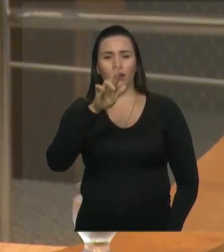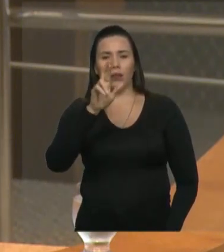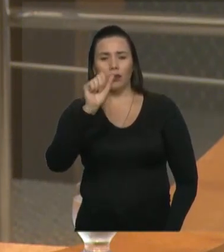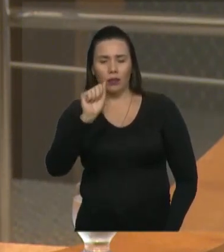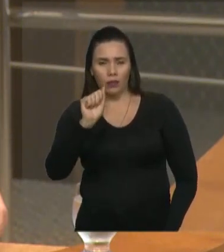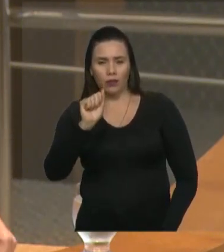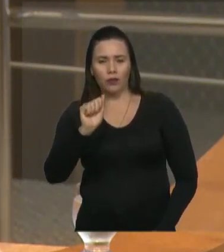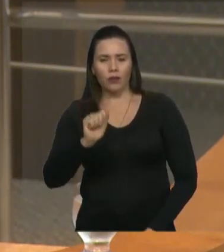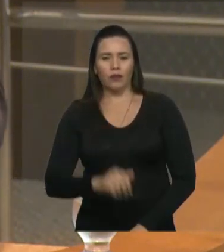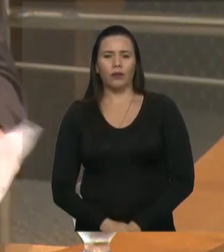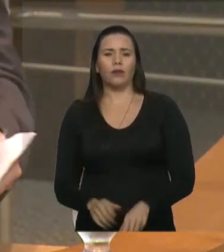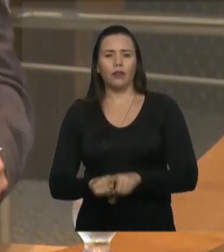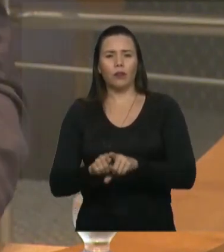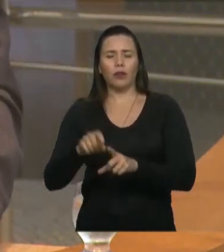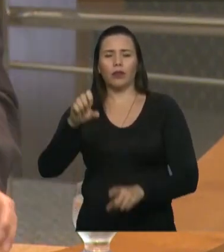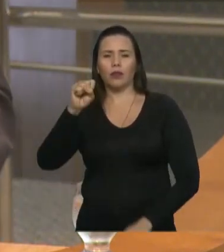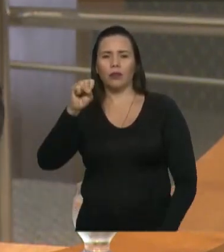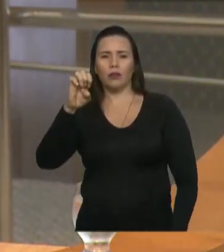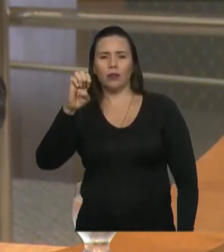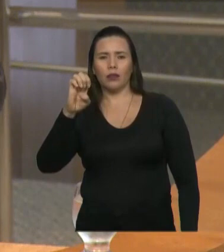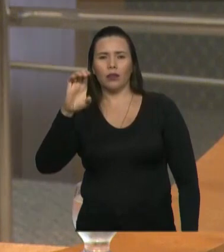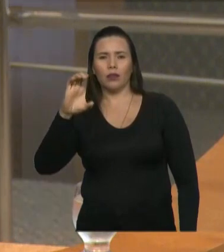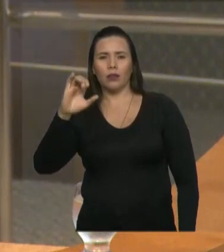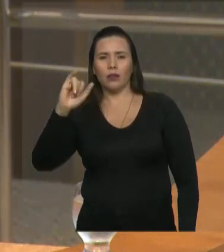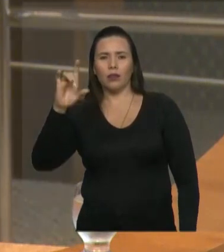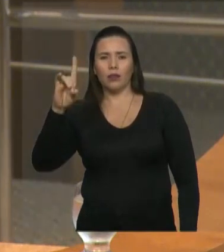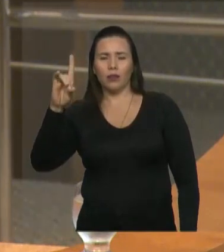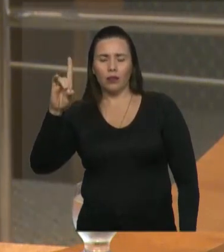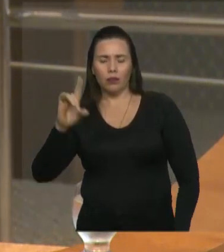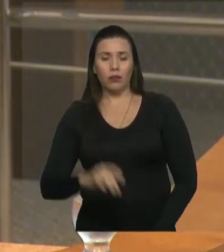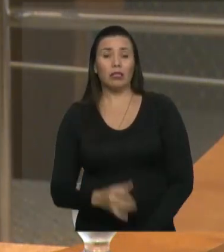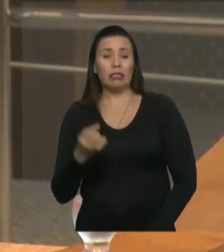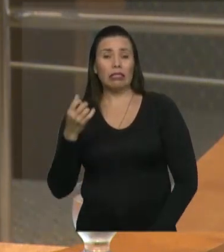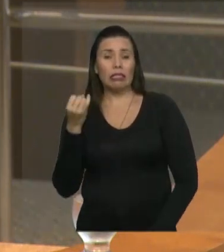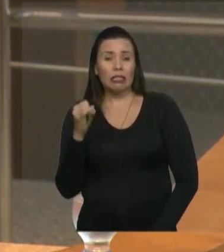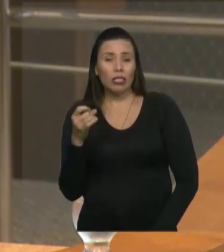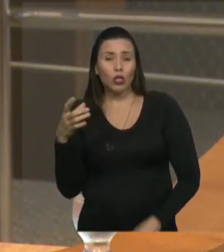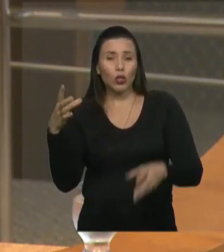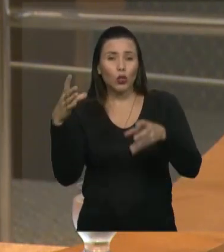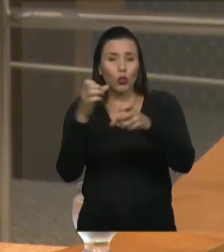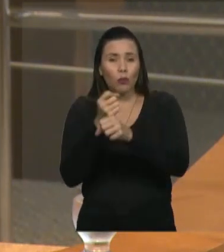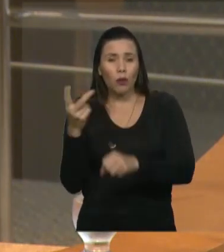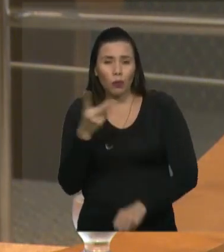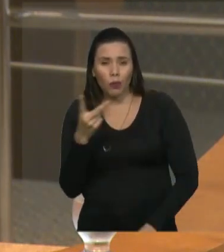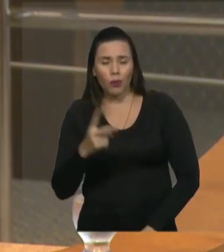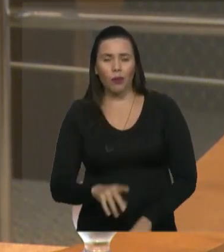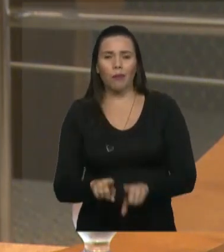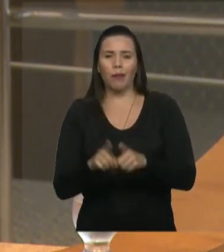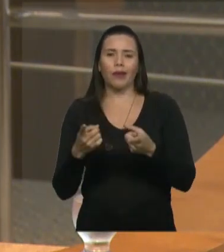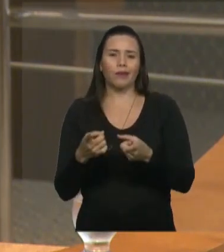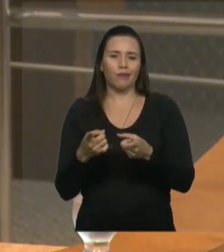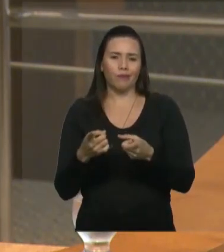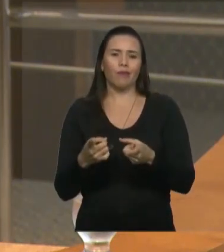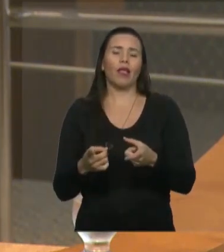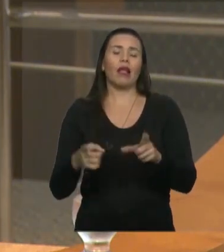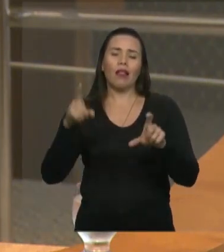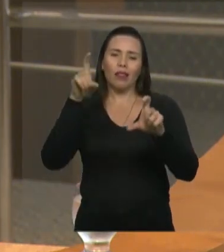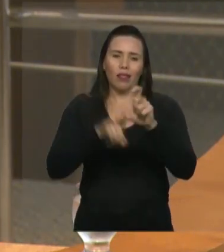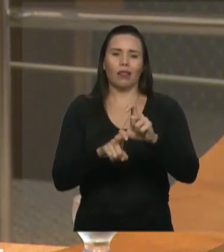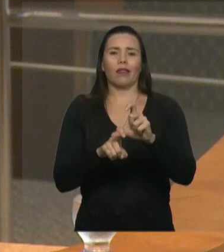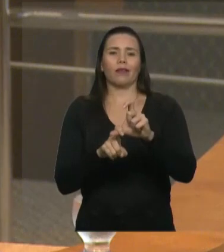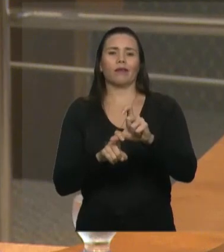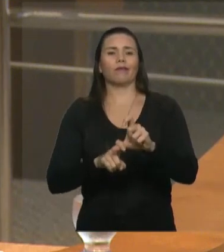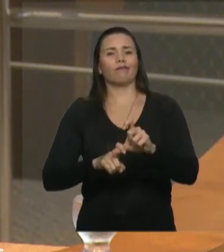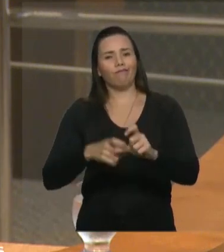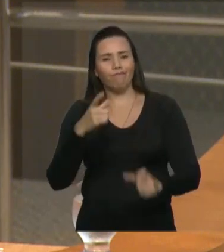E quem pode provar o contrário? E para que vocês possam ter ideia, o faturamento do